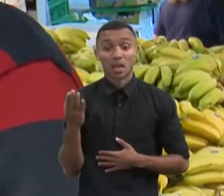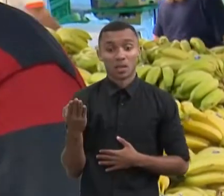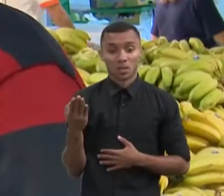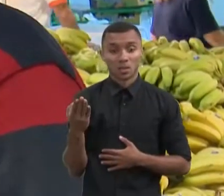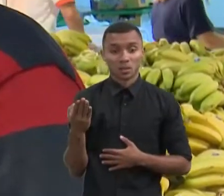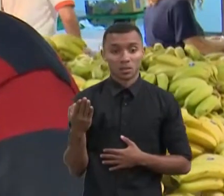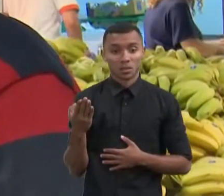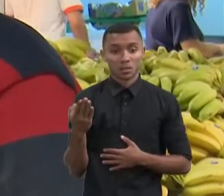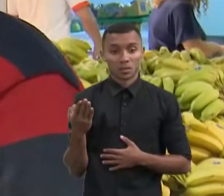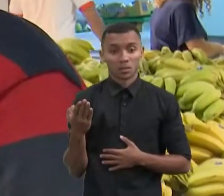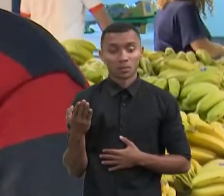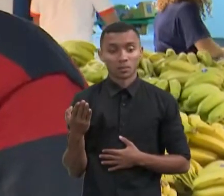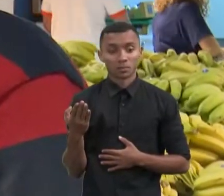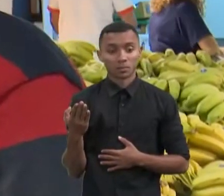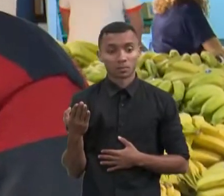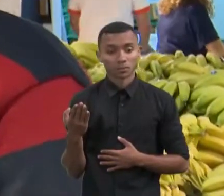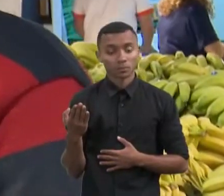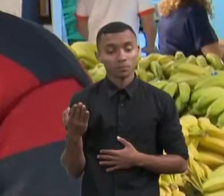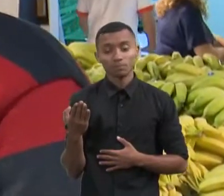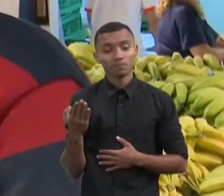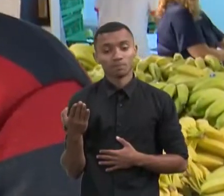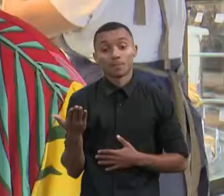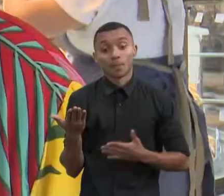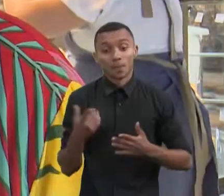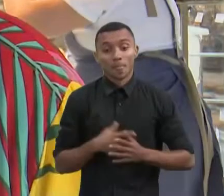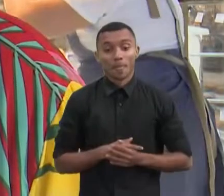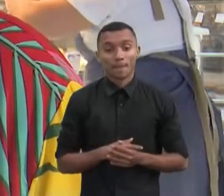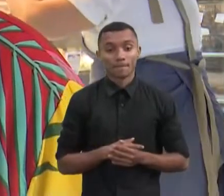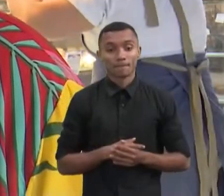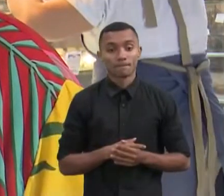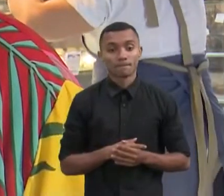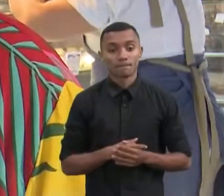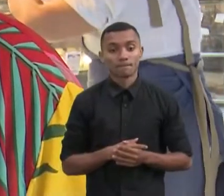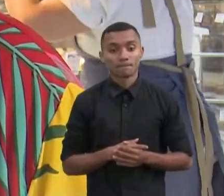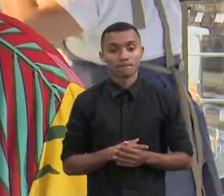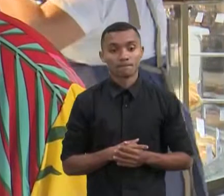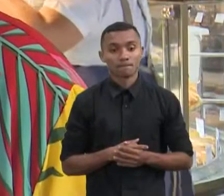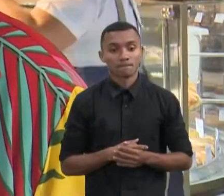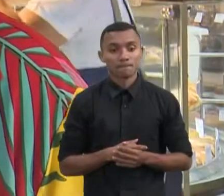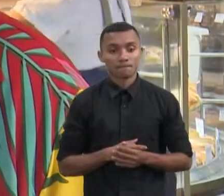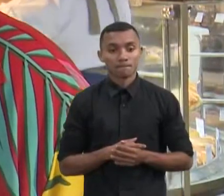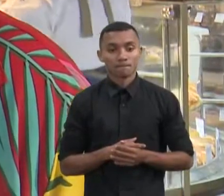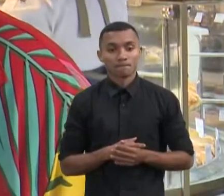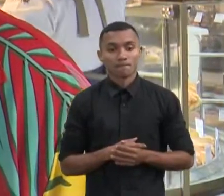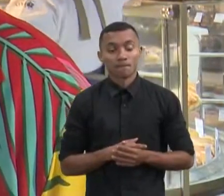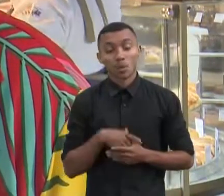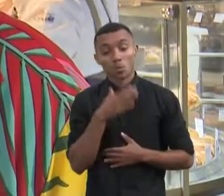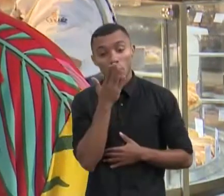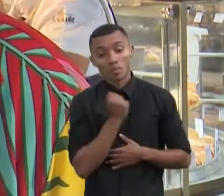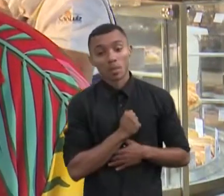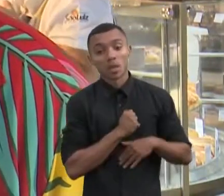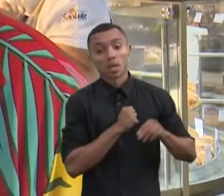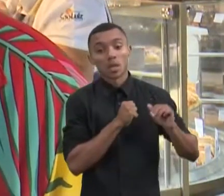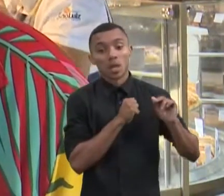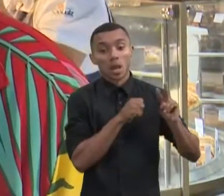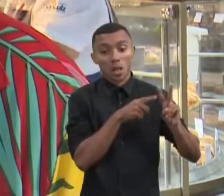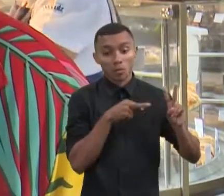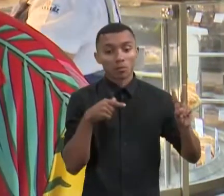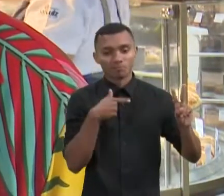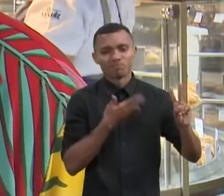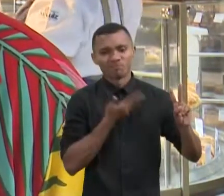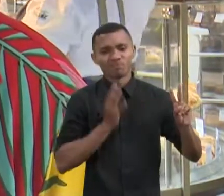você, por um montante, você vê que tudo aumentou, na verdade, né? Os produtos, a parte de legumes e verdura, né? Tem aumentado